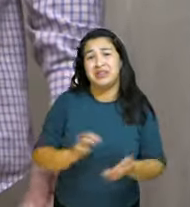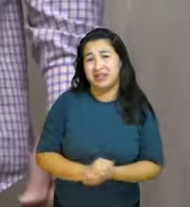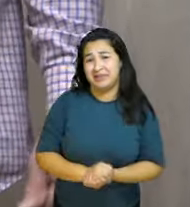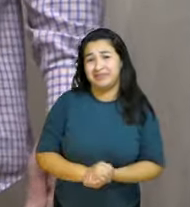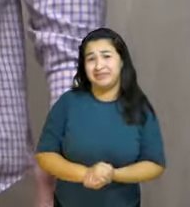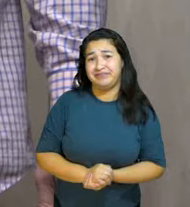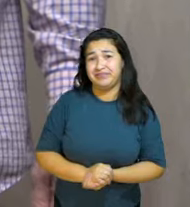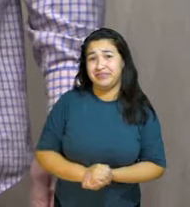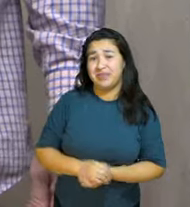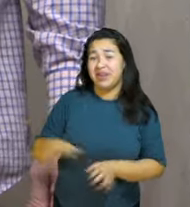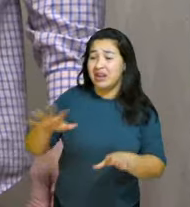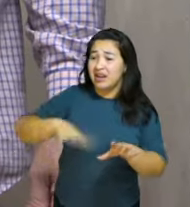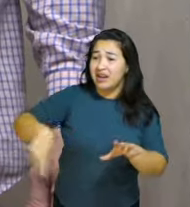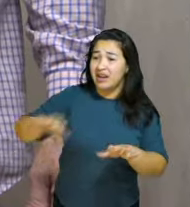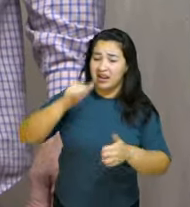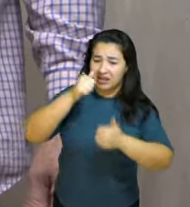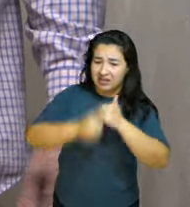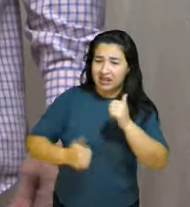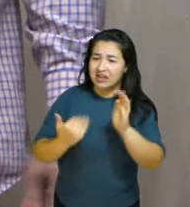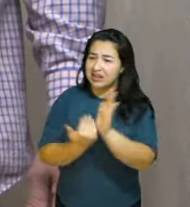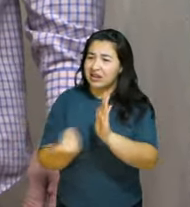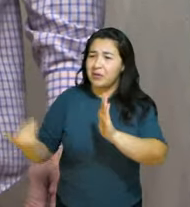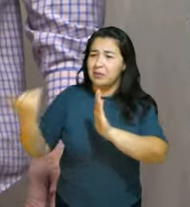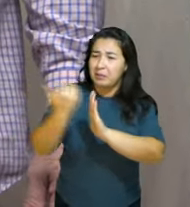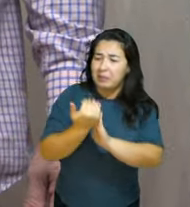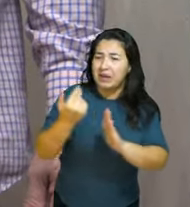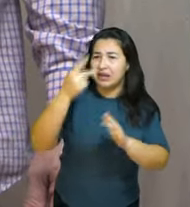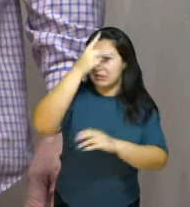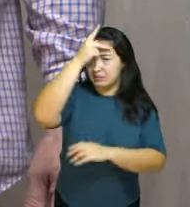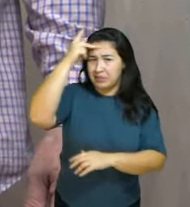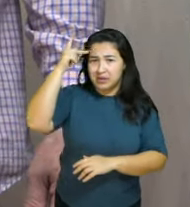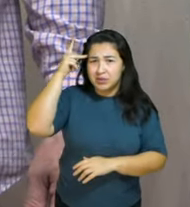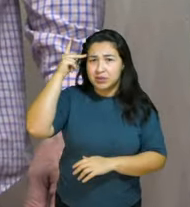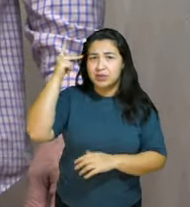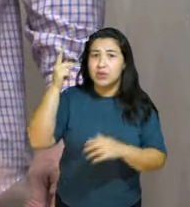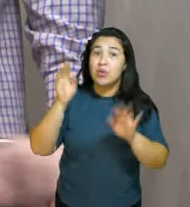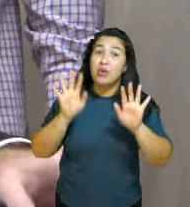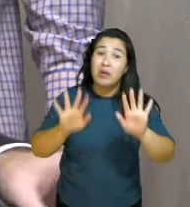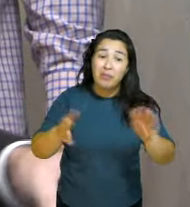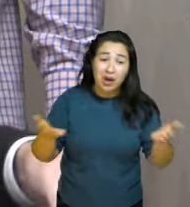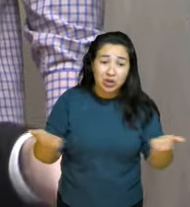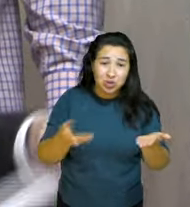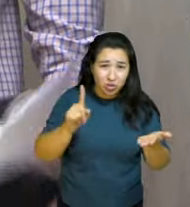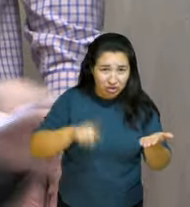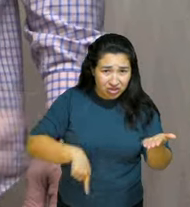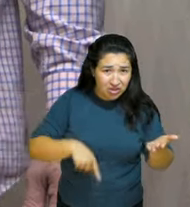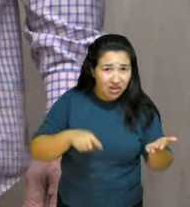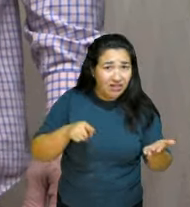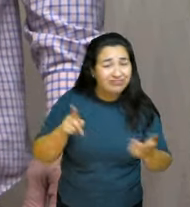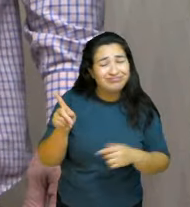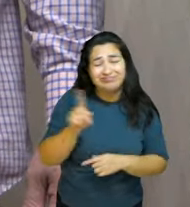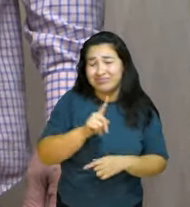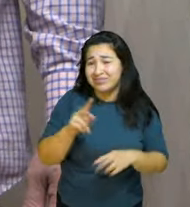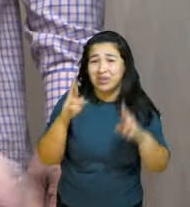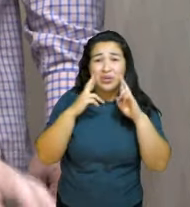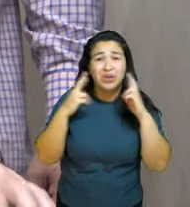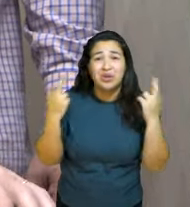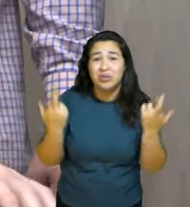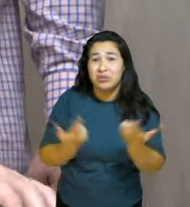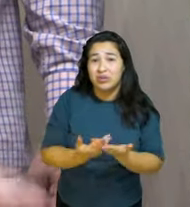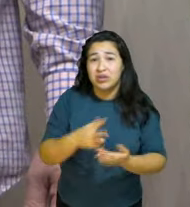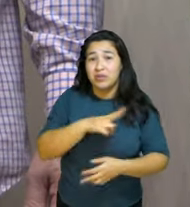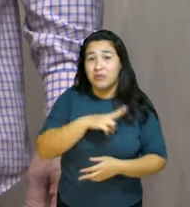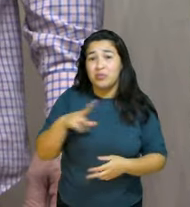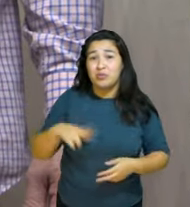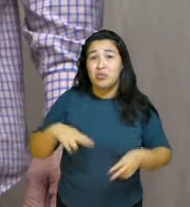envolvimento, com mais atletas, com mais pessoas participando do esporte catarinense, mas hoje a gente está fazendo uma audiência pública de um tema que é sabido